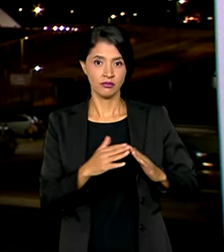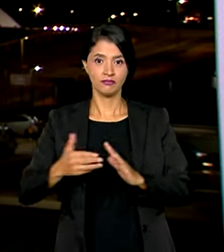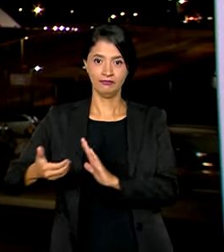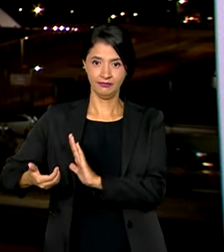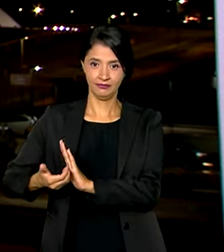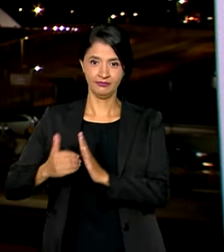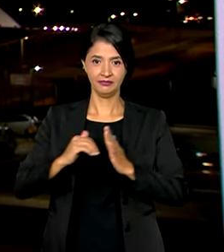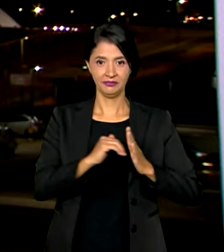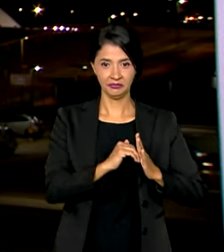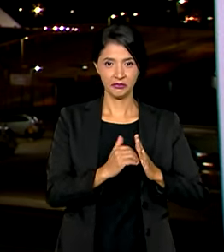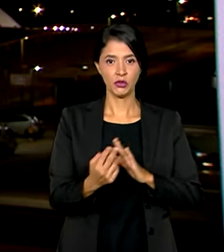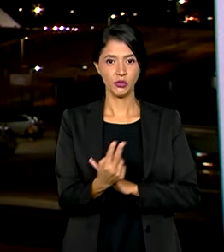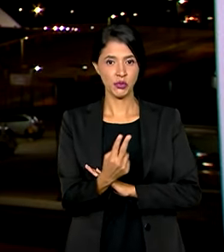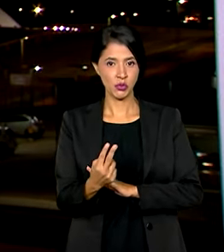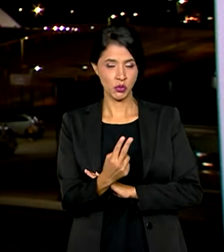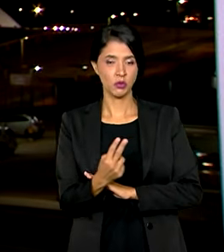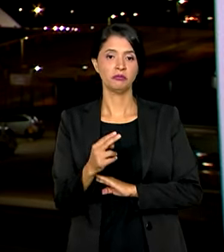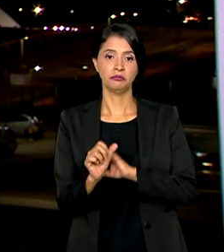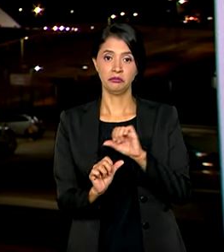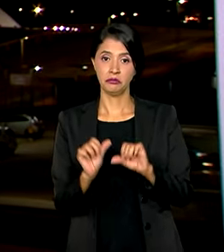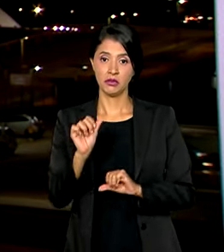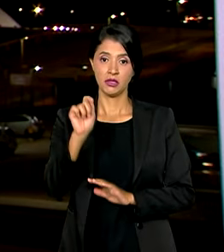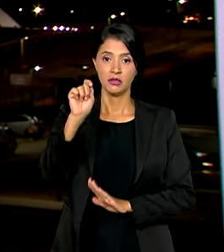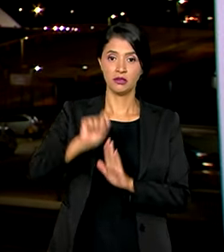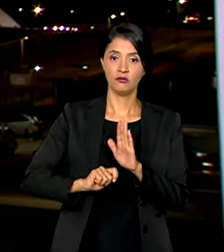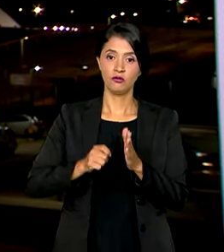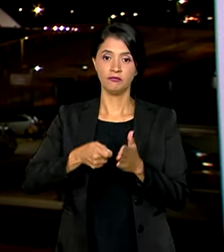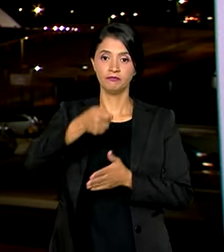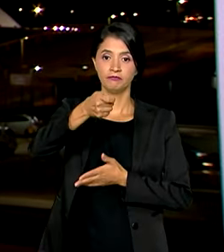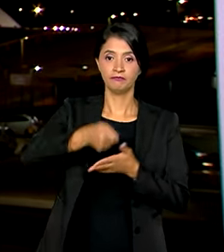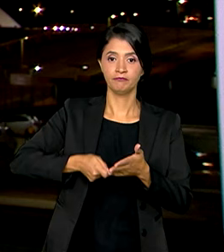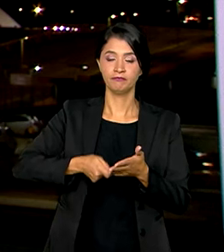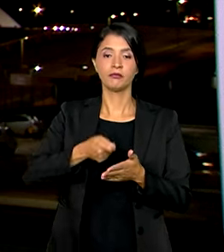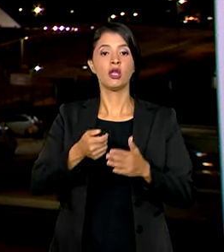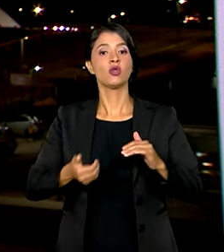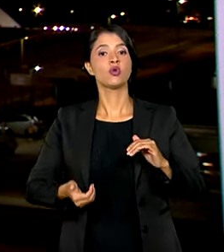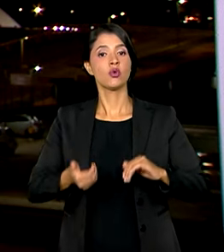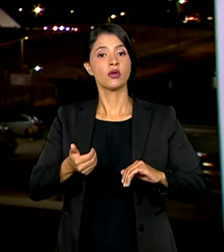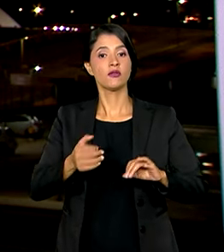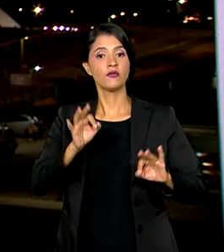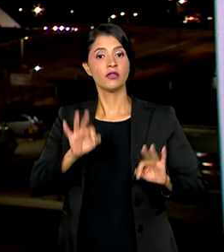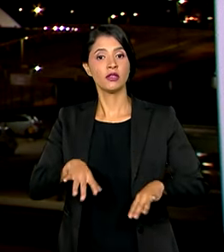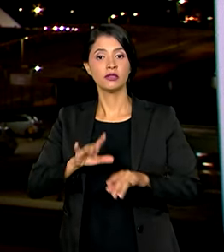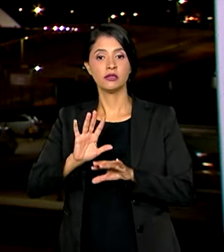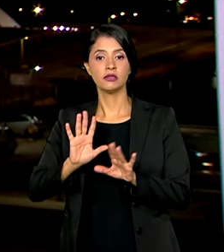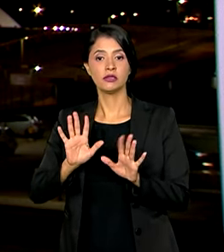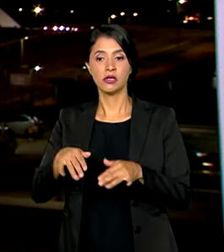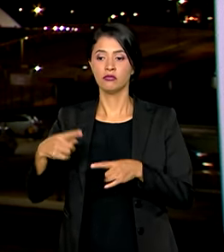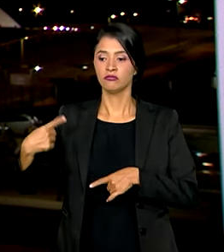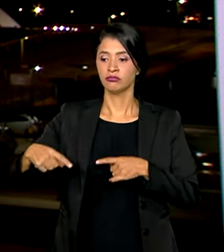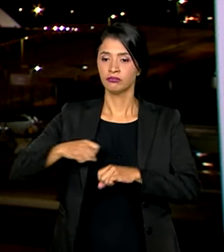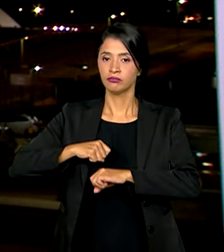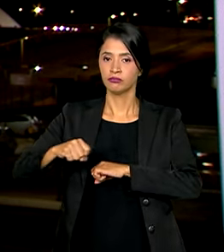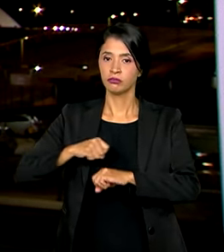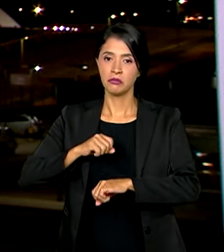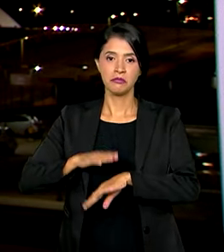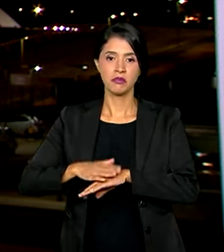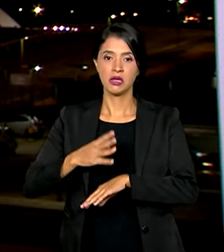e Câmara dos Deputados, a reforma tributária foi promulgada no Congresso Nacional, fechando um ciclo de debates de mais